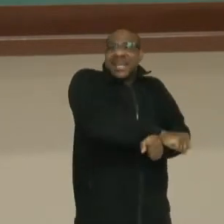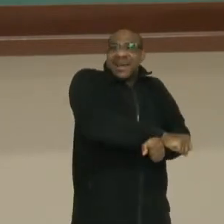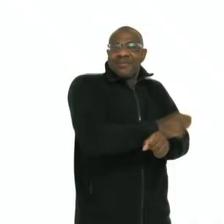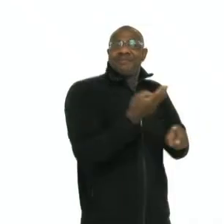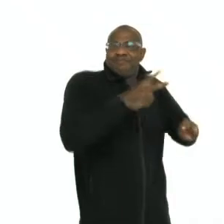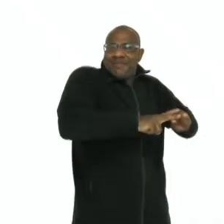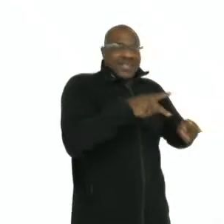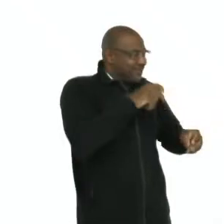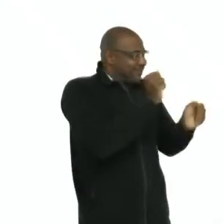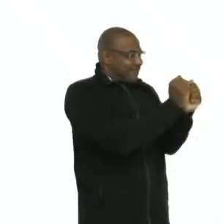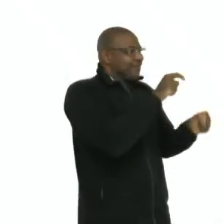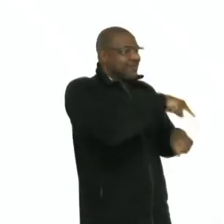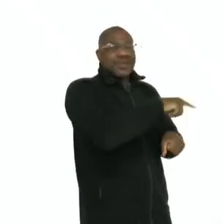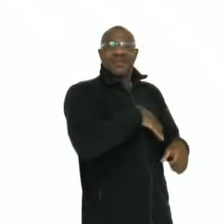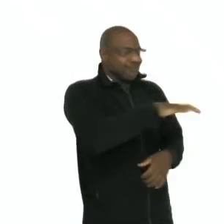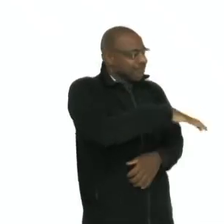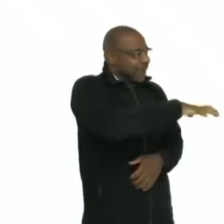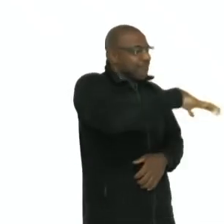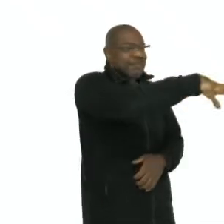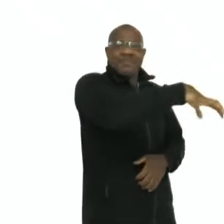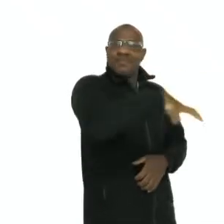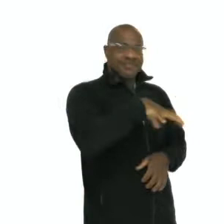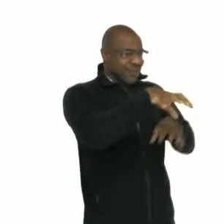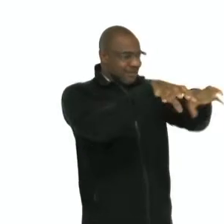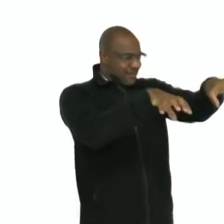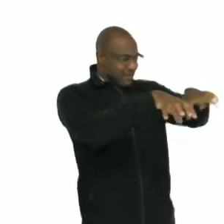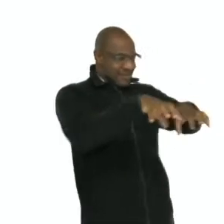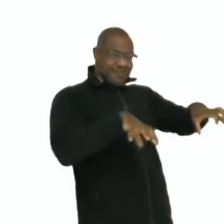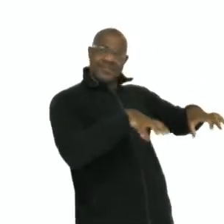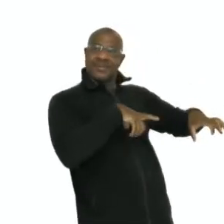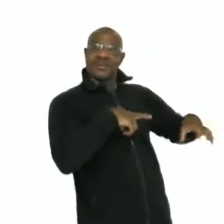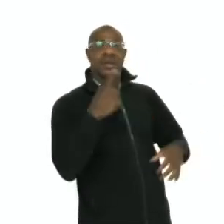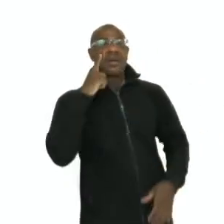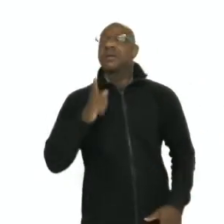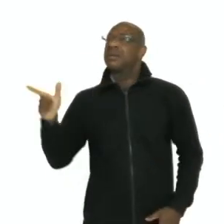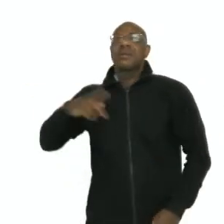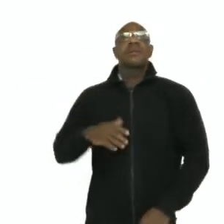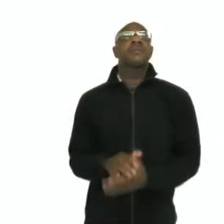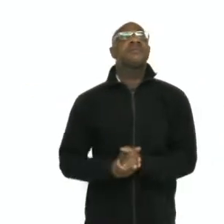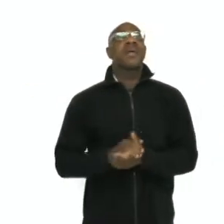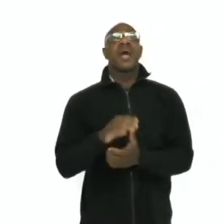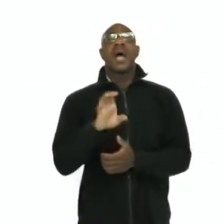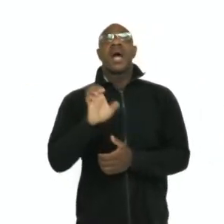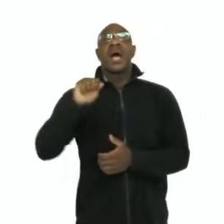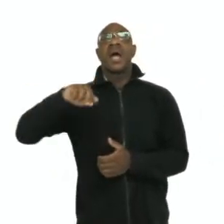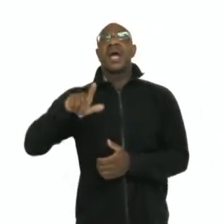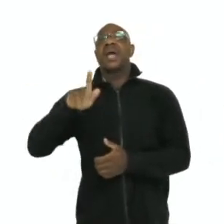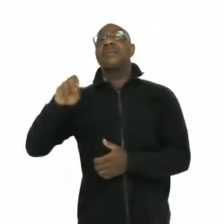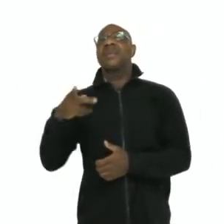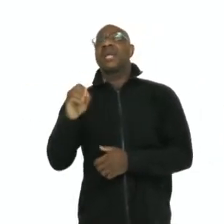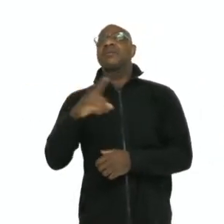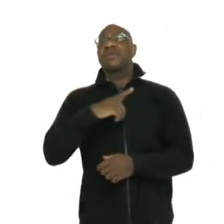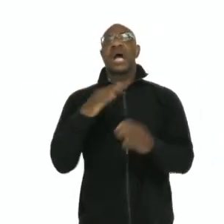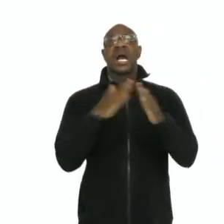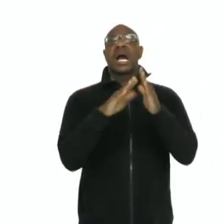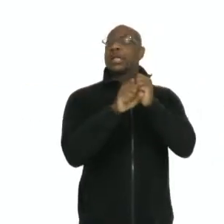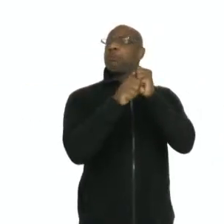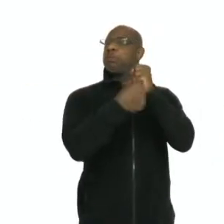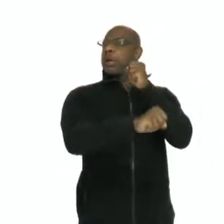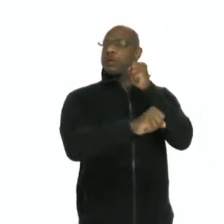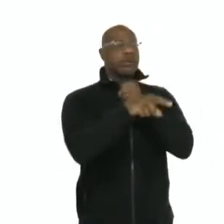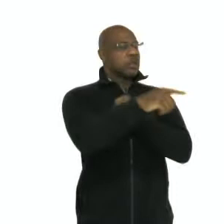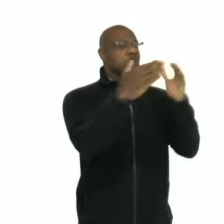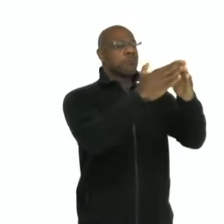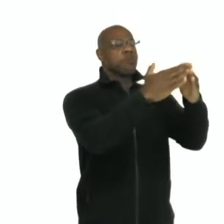propriedade produtora de açúcar, né? Então no engenho tinha o quê, né? A casa grande, onde vivia